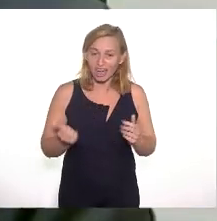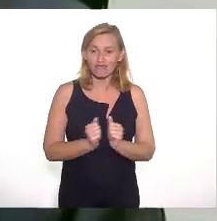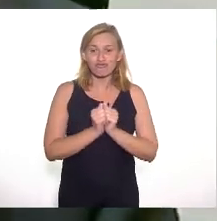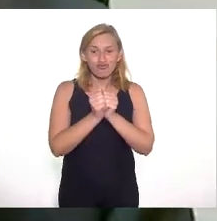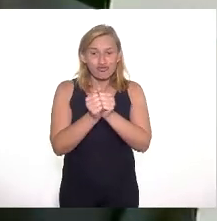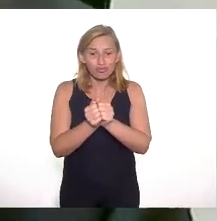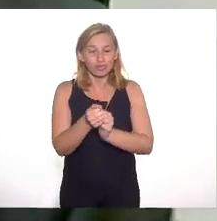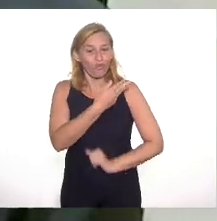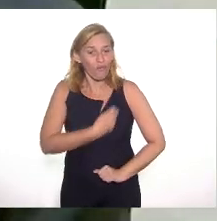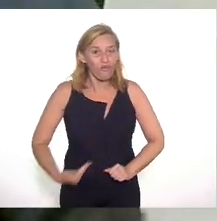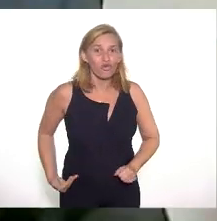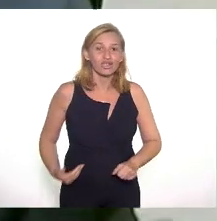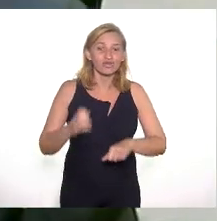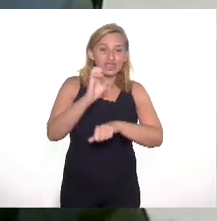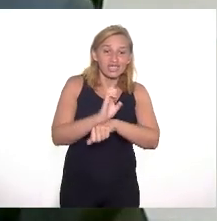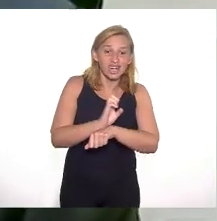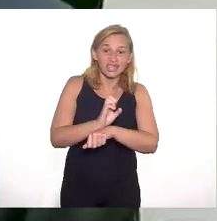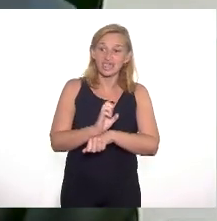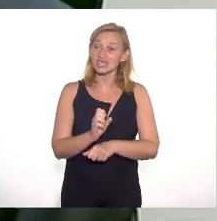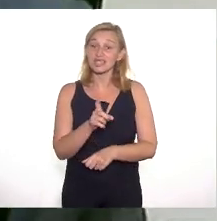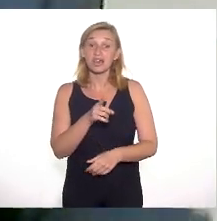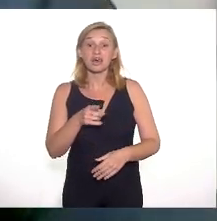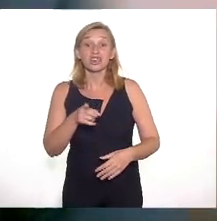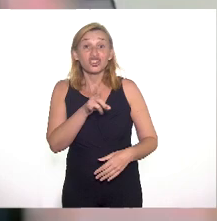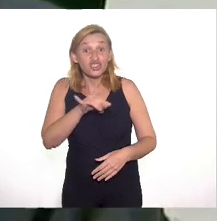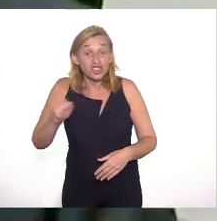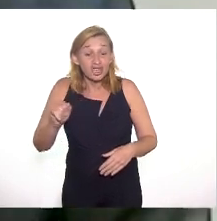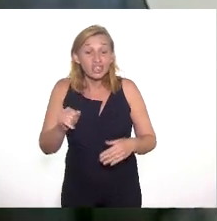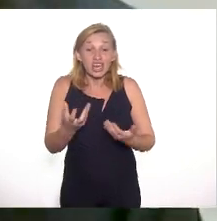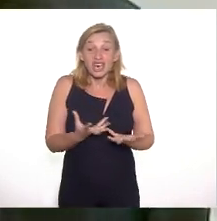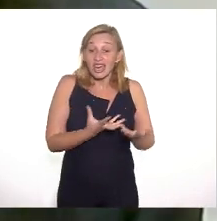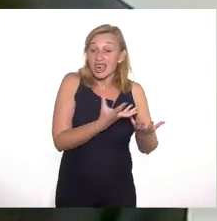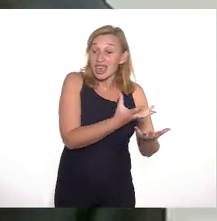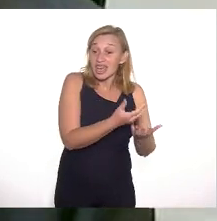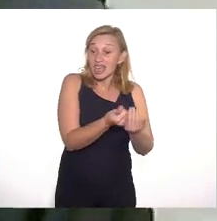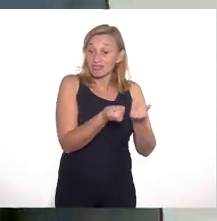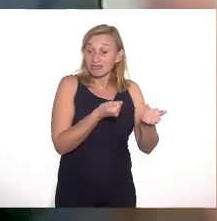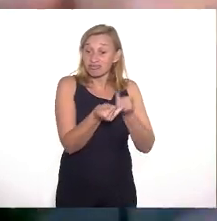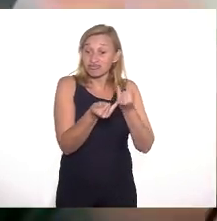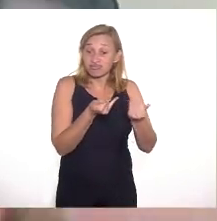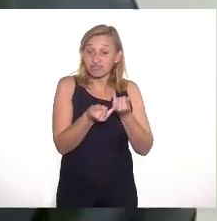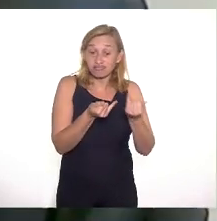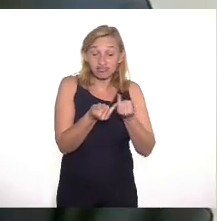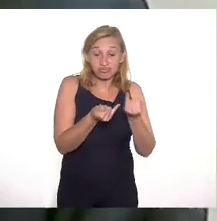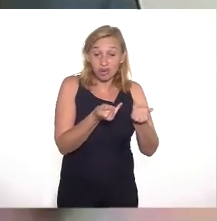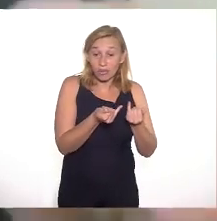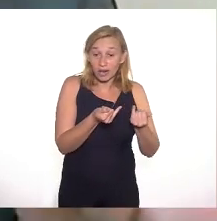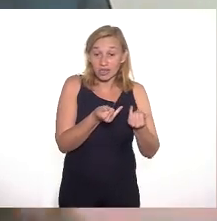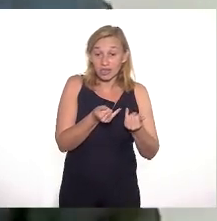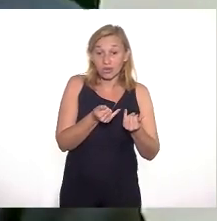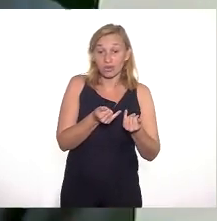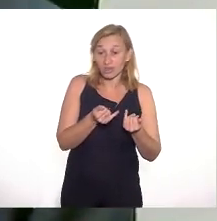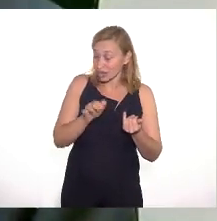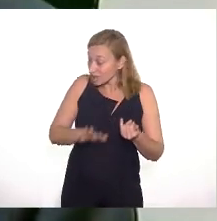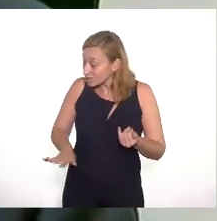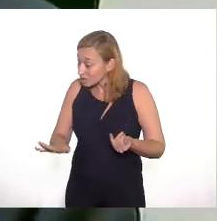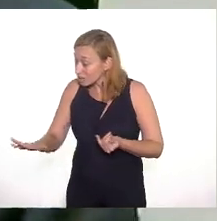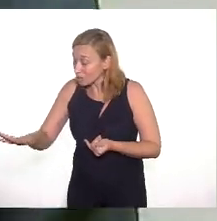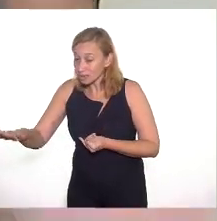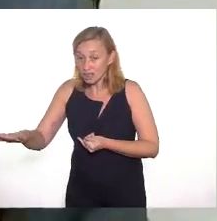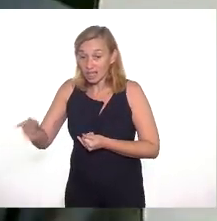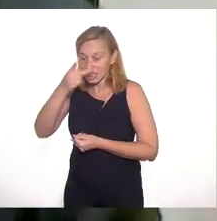junto com o governo do Estado, nestes próximos dias, recebendo em suas comunidades as pessoas aptas a receber o